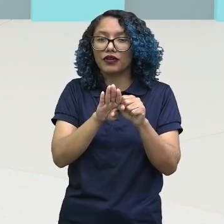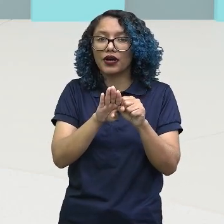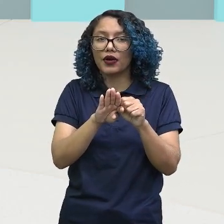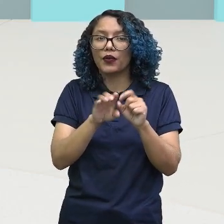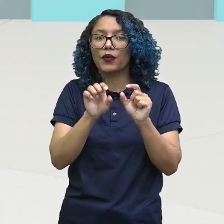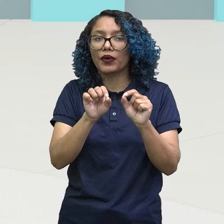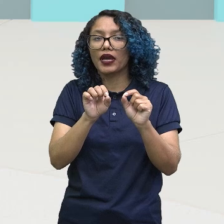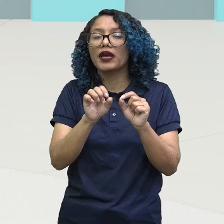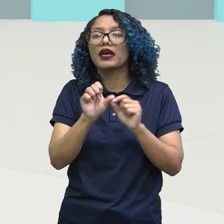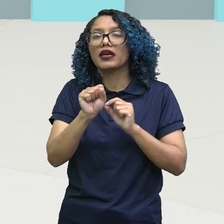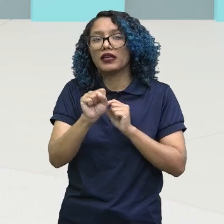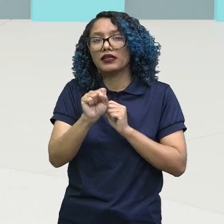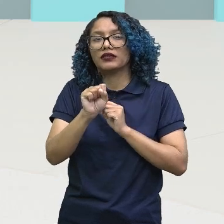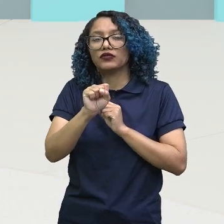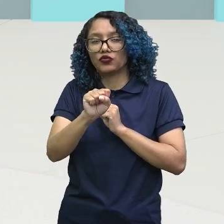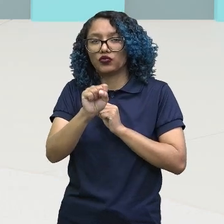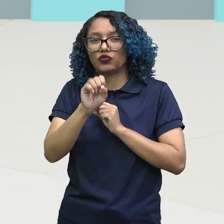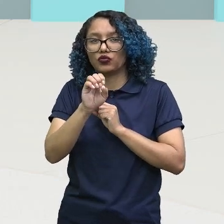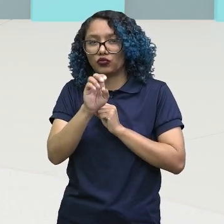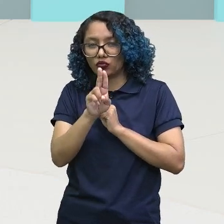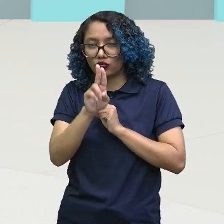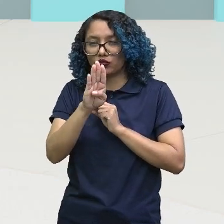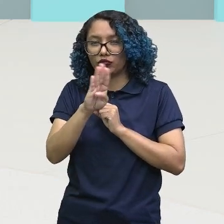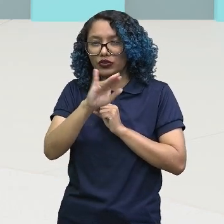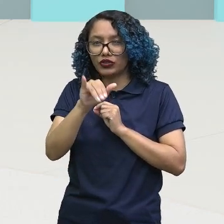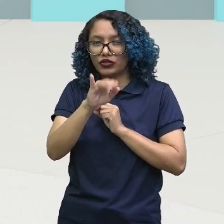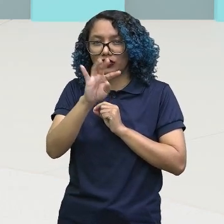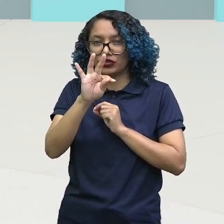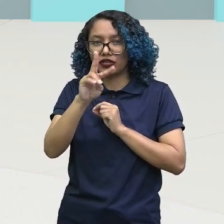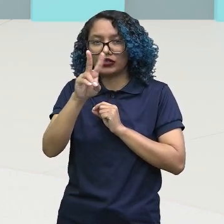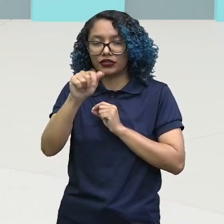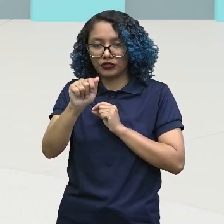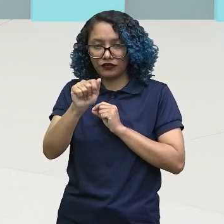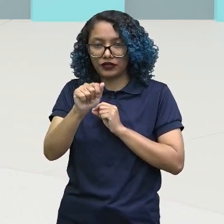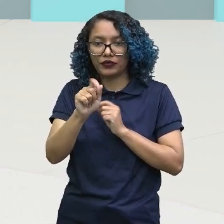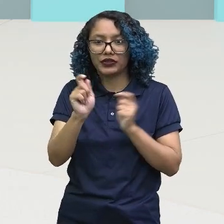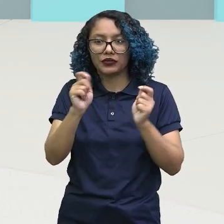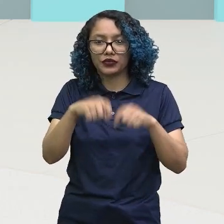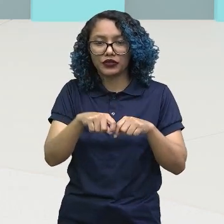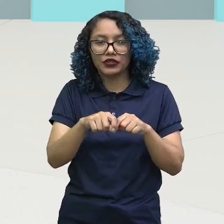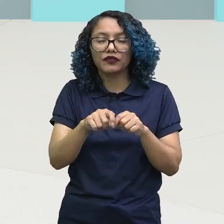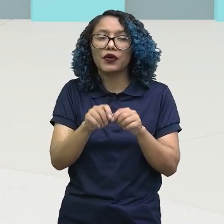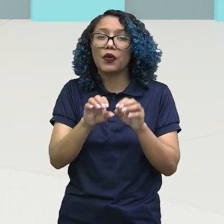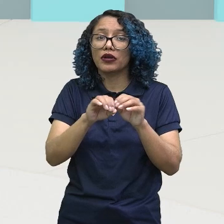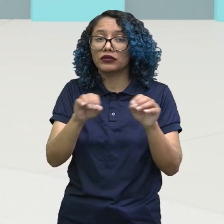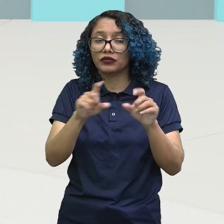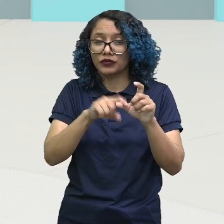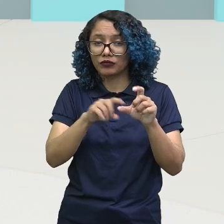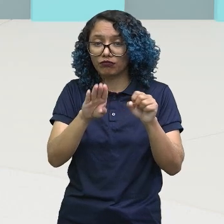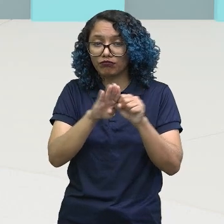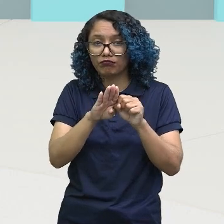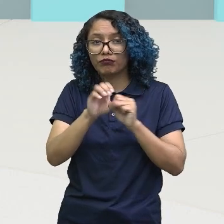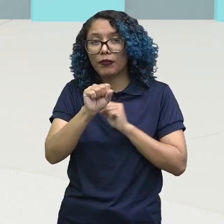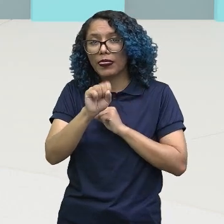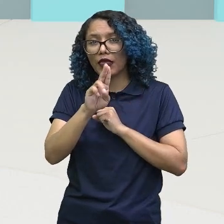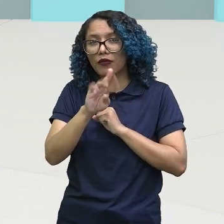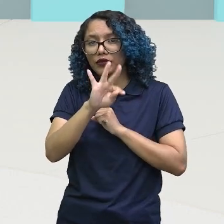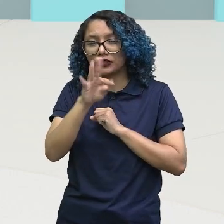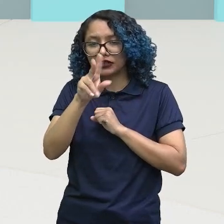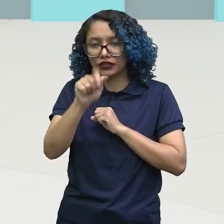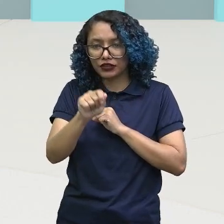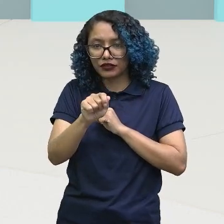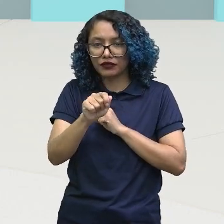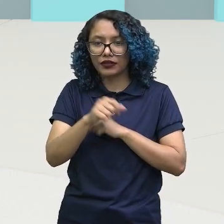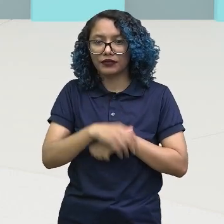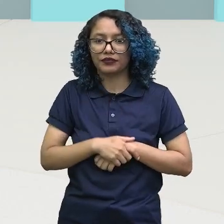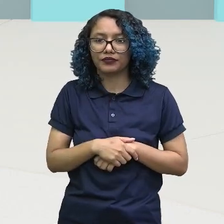substantiva, subjetiva. Então, só repetindo aí. Para ser uma oração subordinada, substantiva, subjetiva, qual é